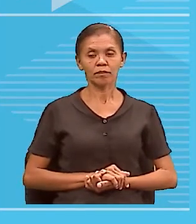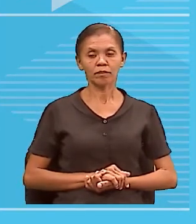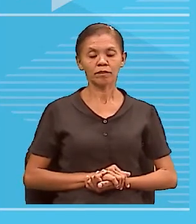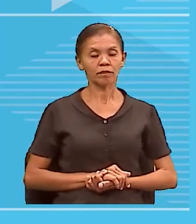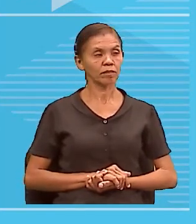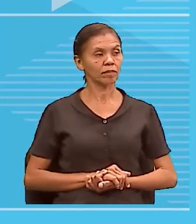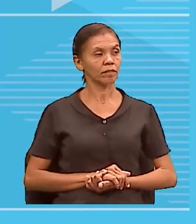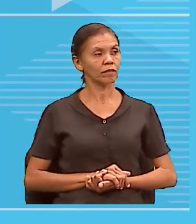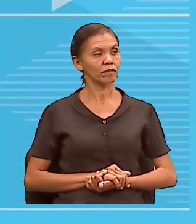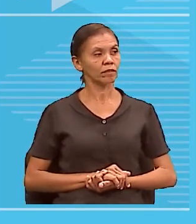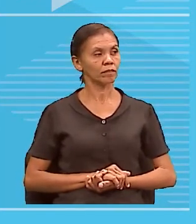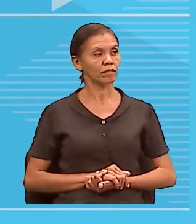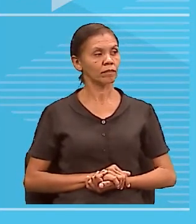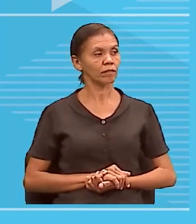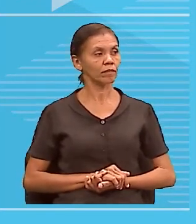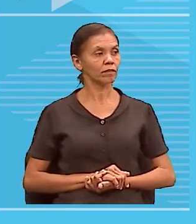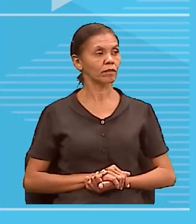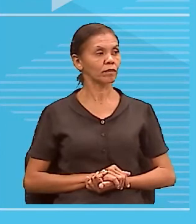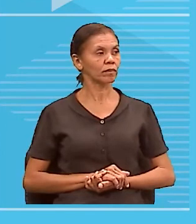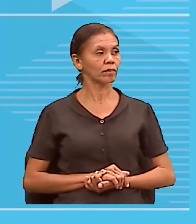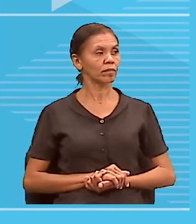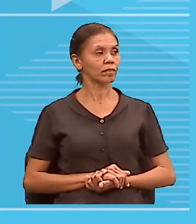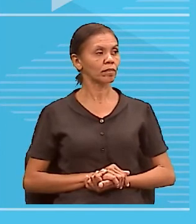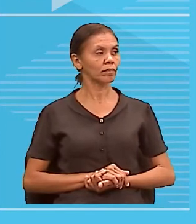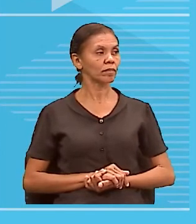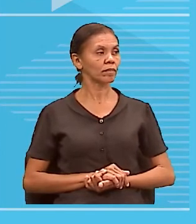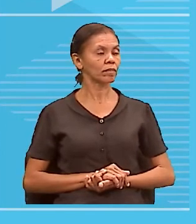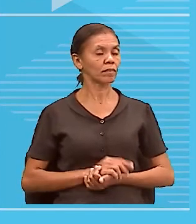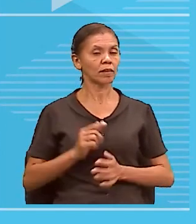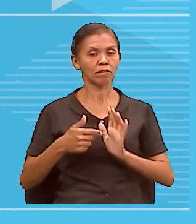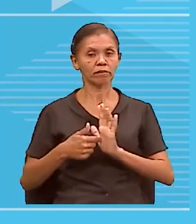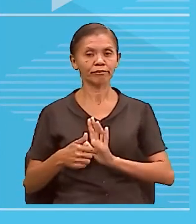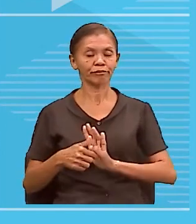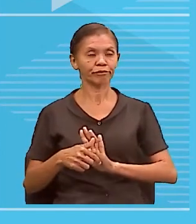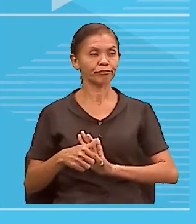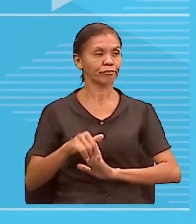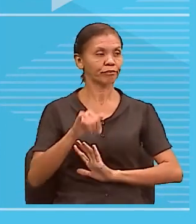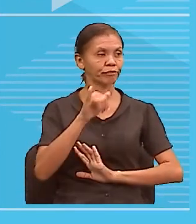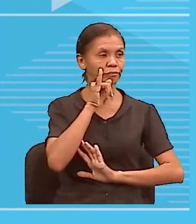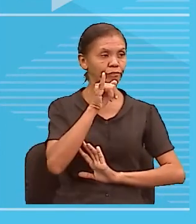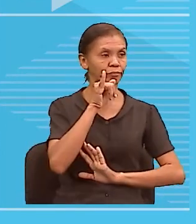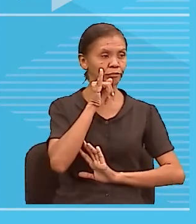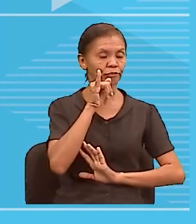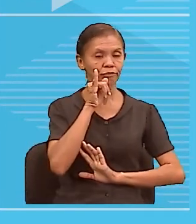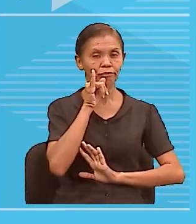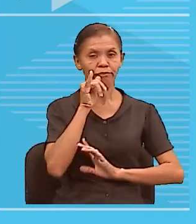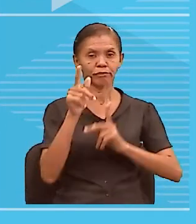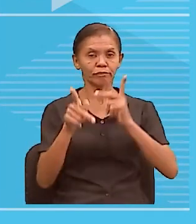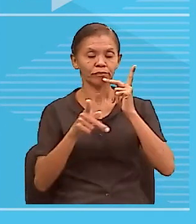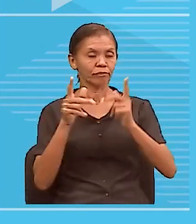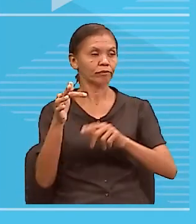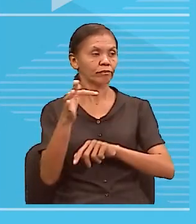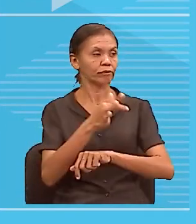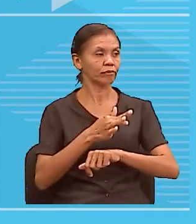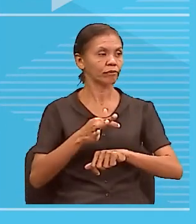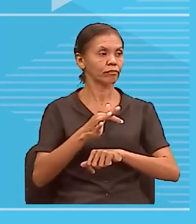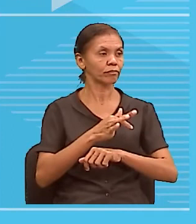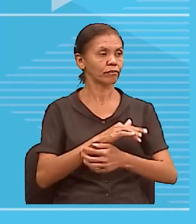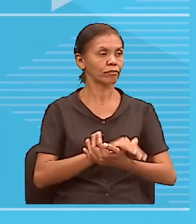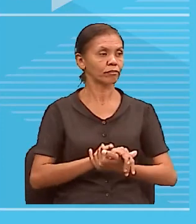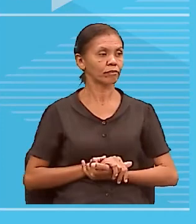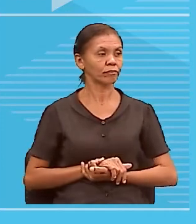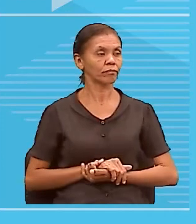bom né senhora Lopes para dar um exemplo de tratamento a formal com o senhor e senhora